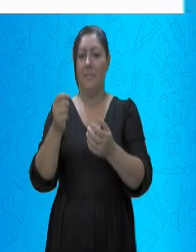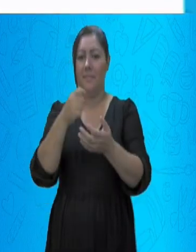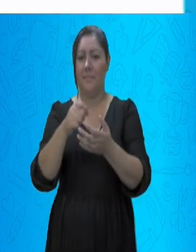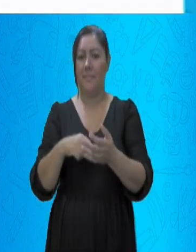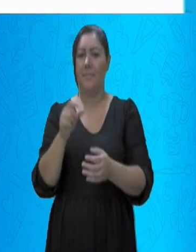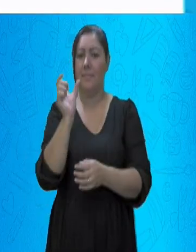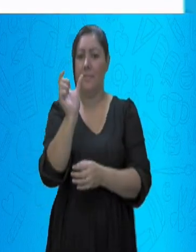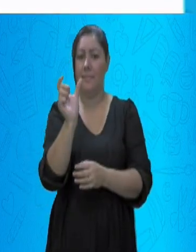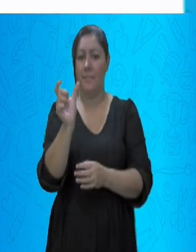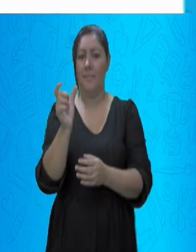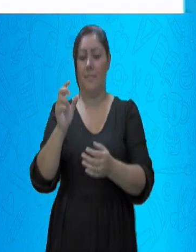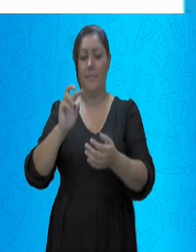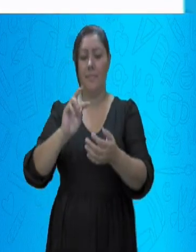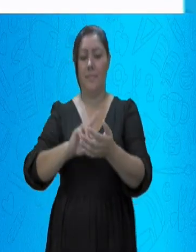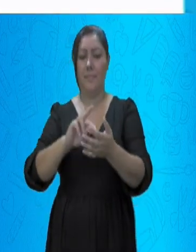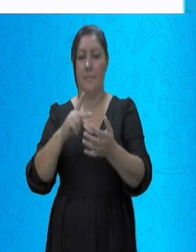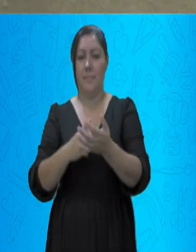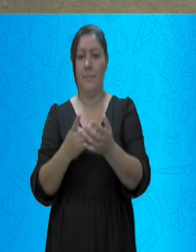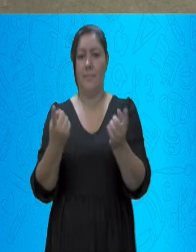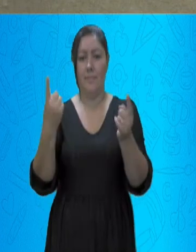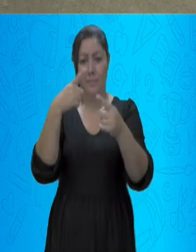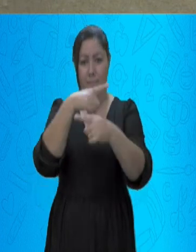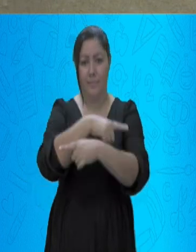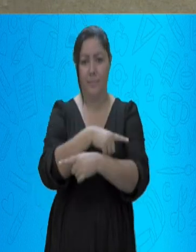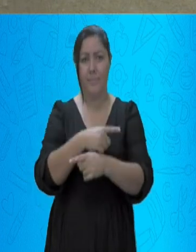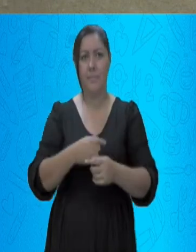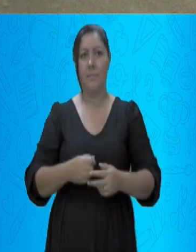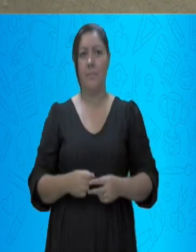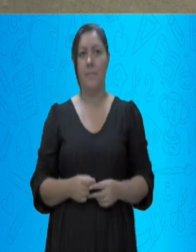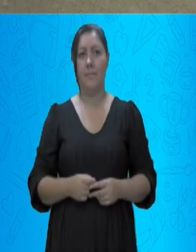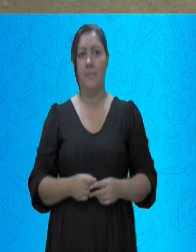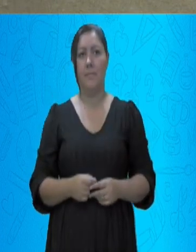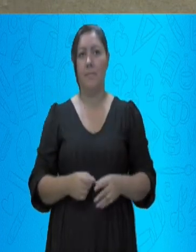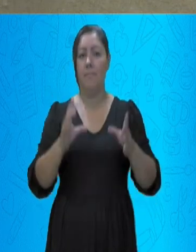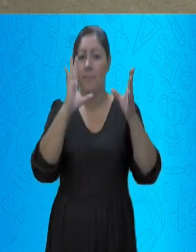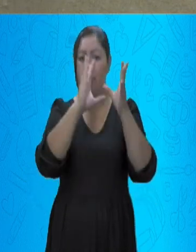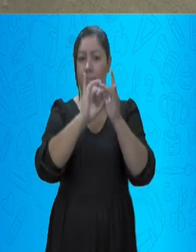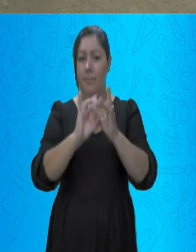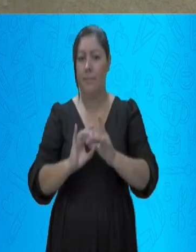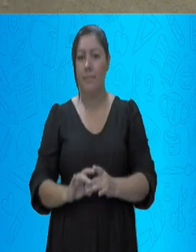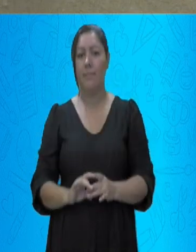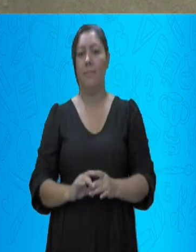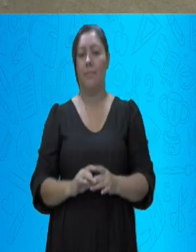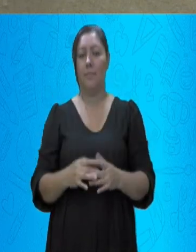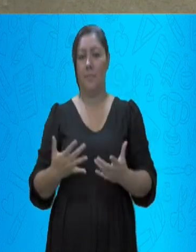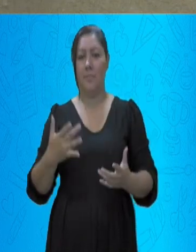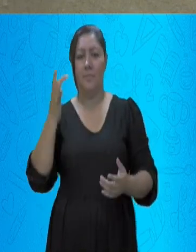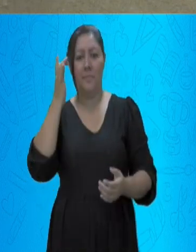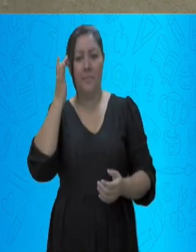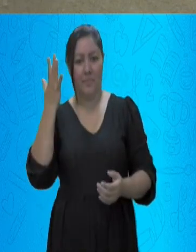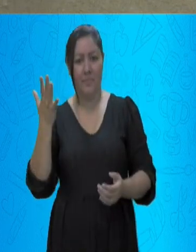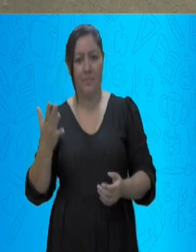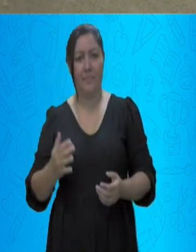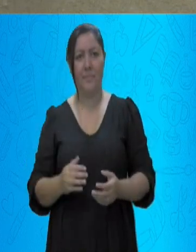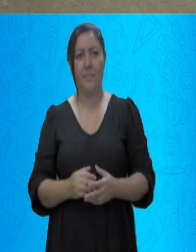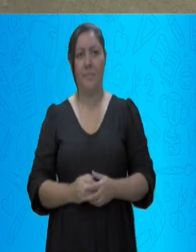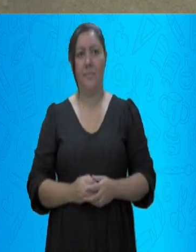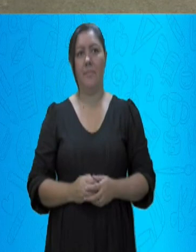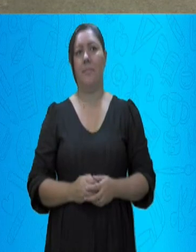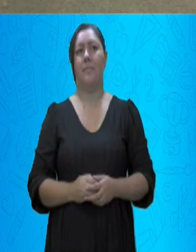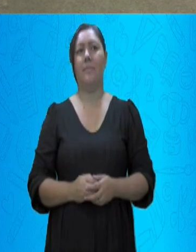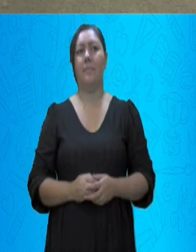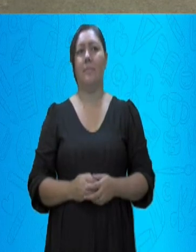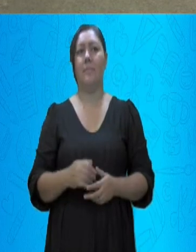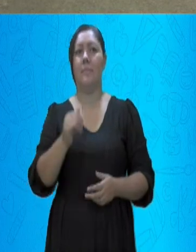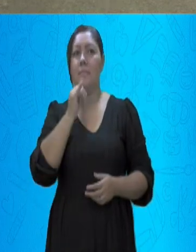em destaque. Eu contextualizei para facilitar o entendimento de vocês. Observem só.